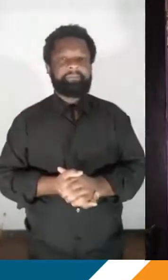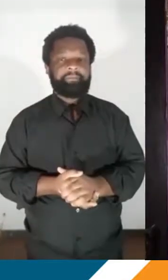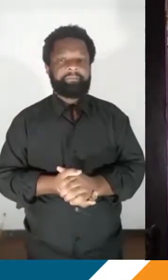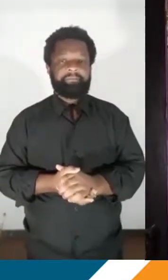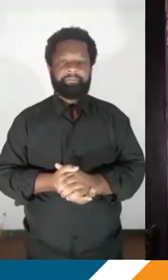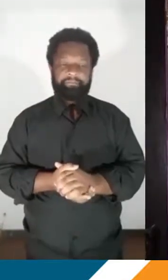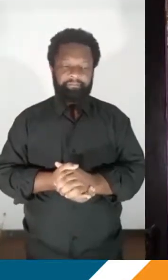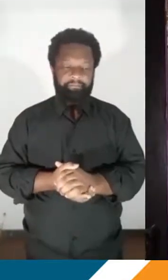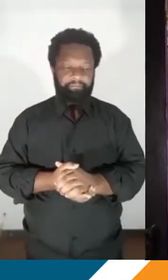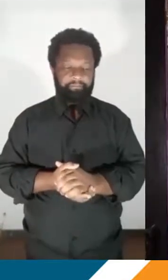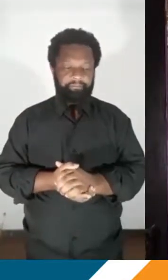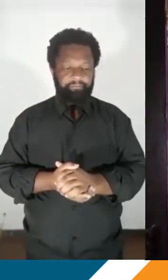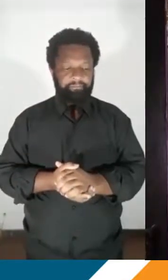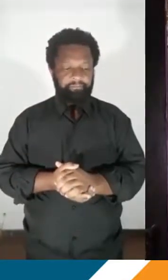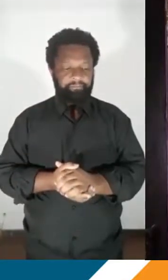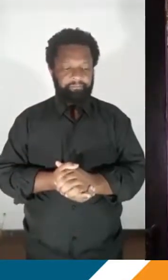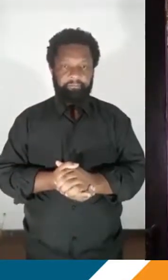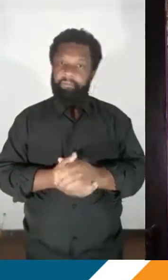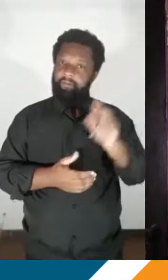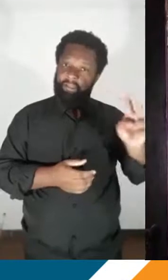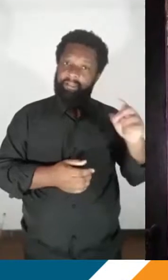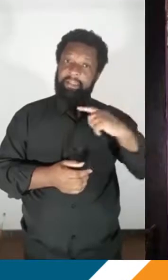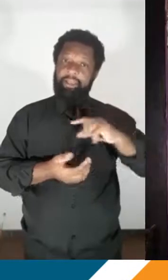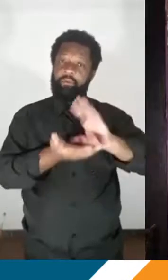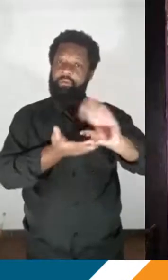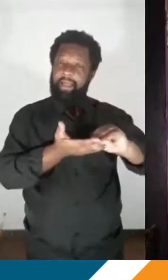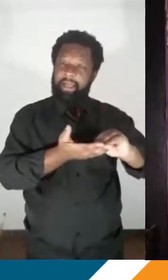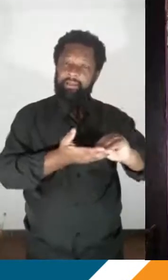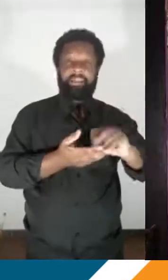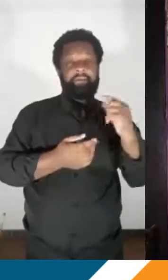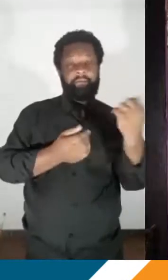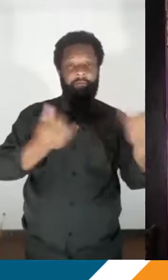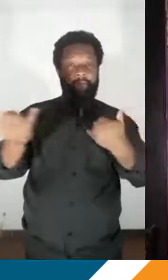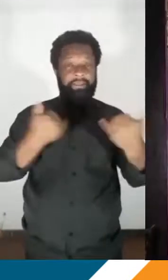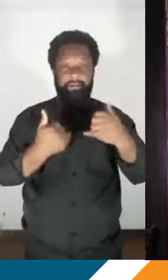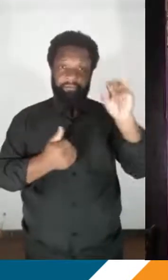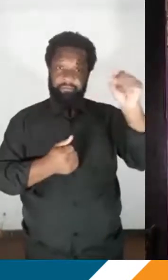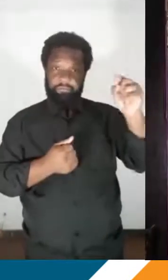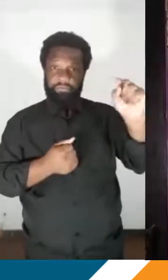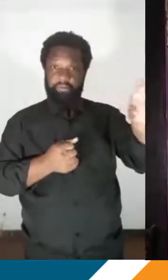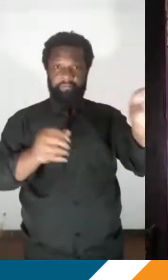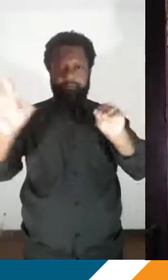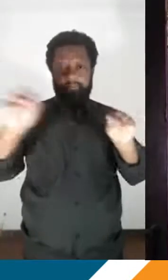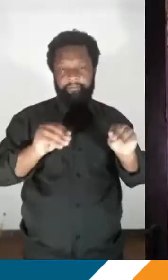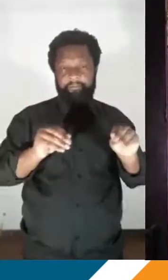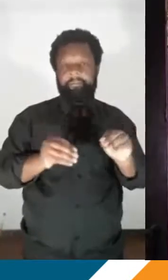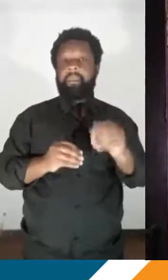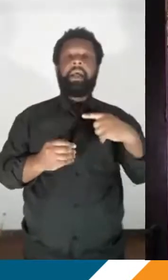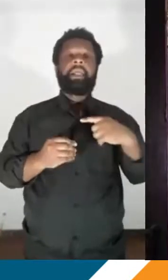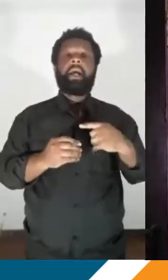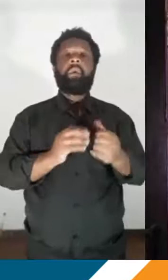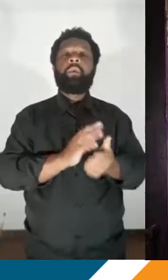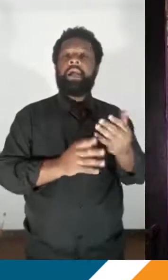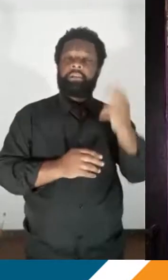litro, que contém 6,4 gramas de sisal. Isso daqui é um dado e isso daqui é outro dado, certo? Para